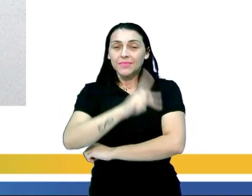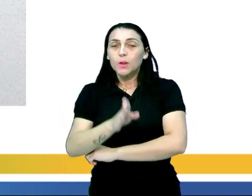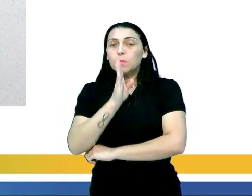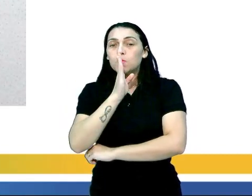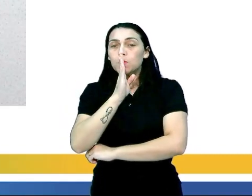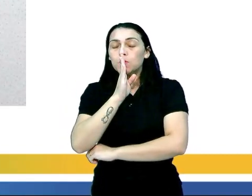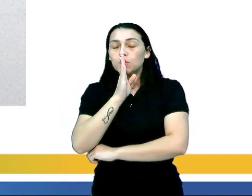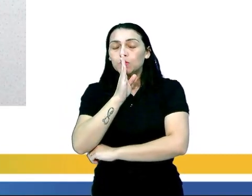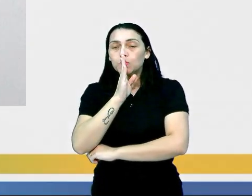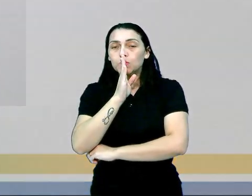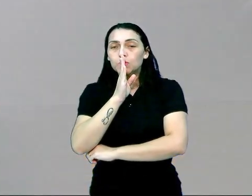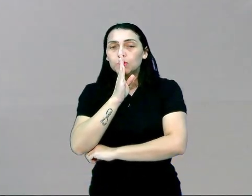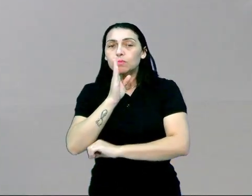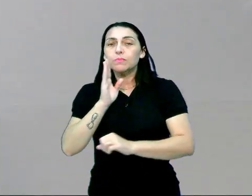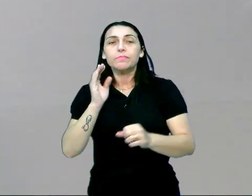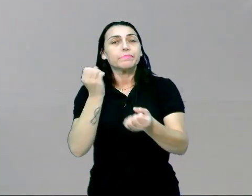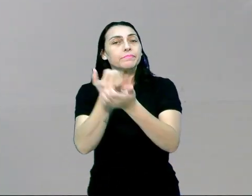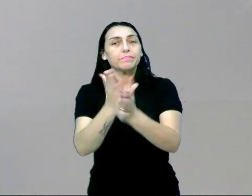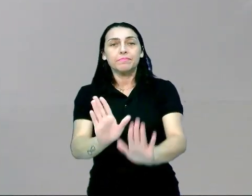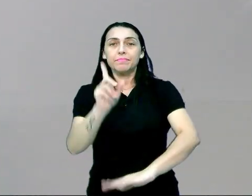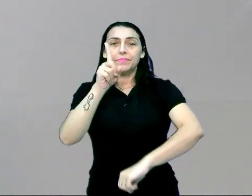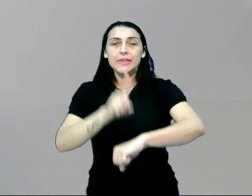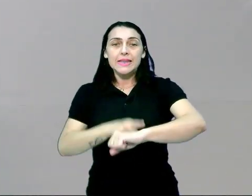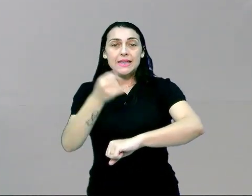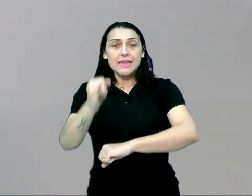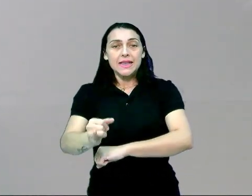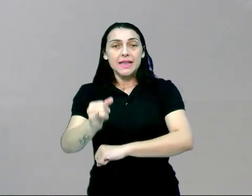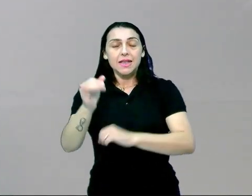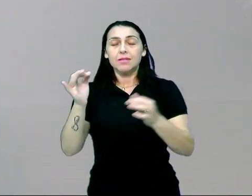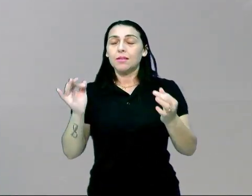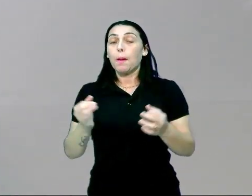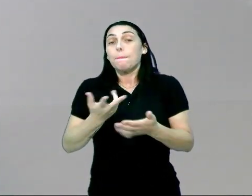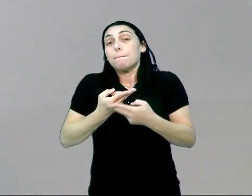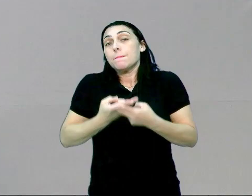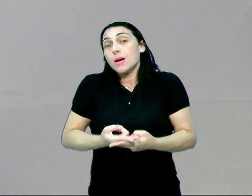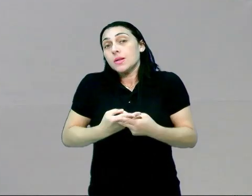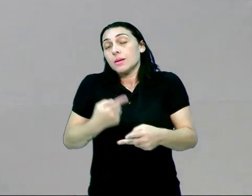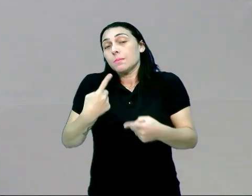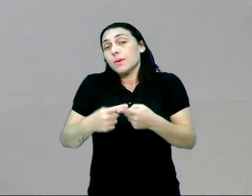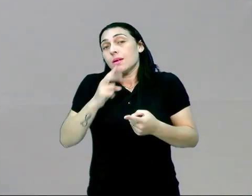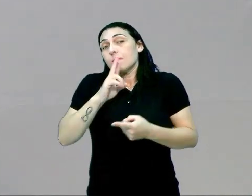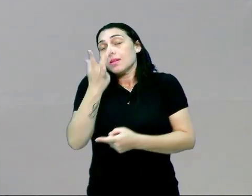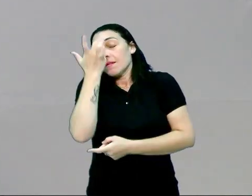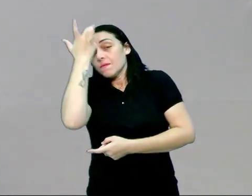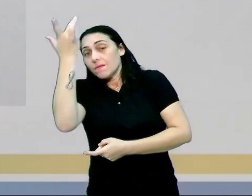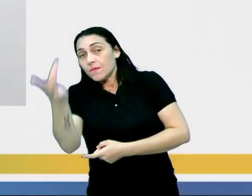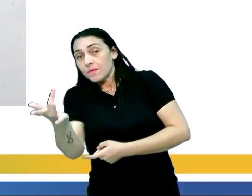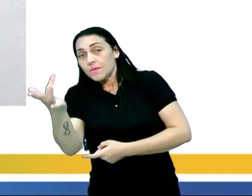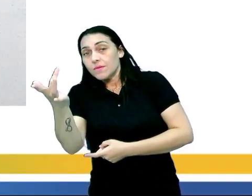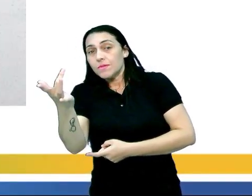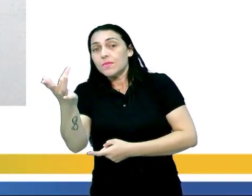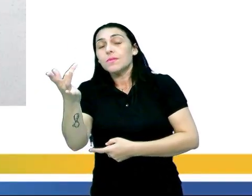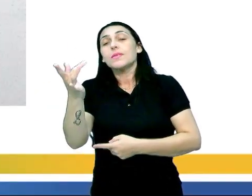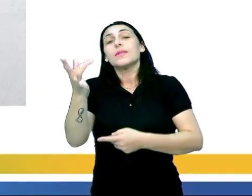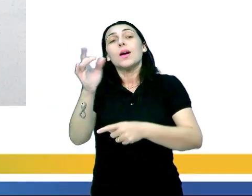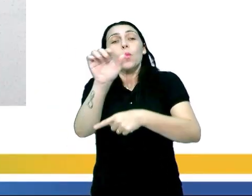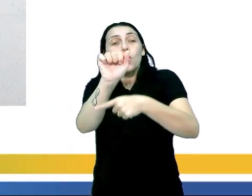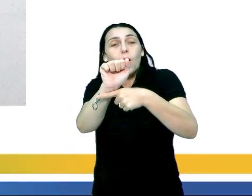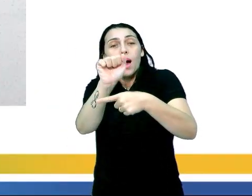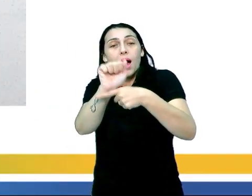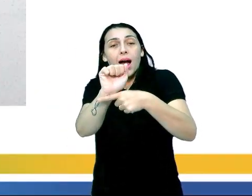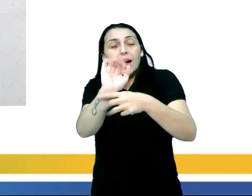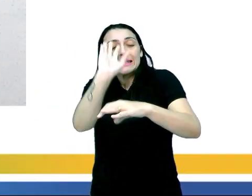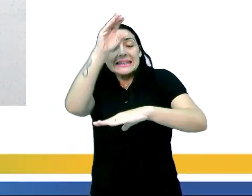eu quero me concentrar, pois acabou o tempo. Se você não se concentrou, paciência, porque a resposta está muito fácil. É o bloco A. Ele